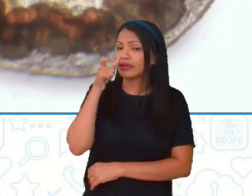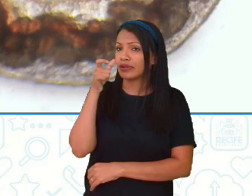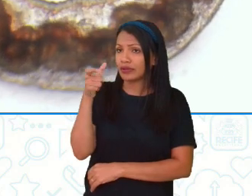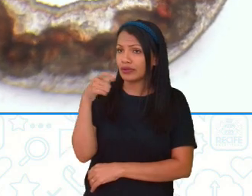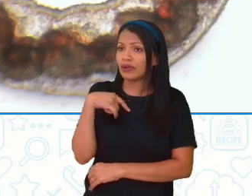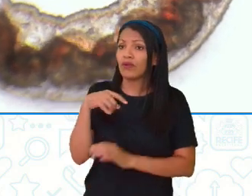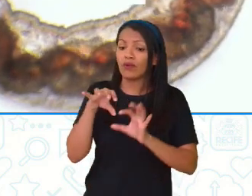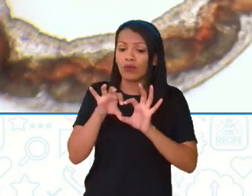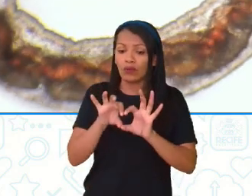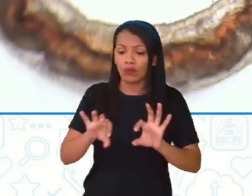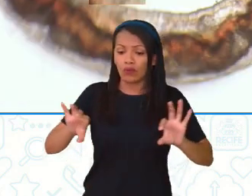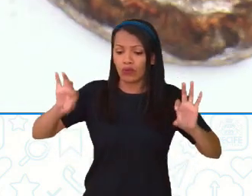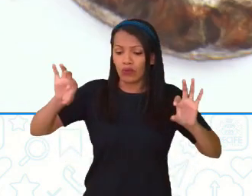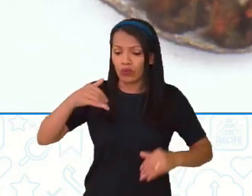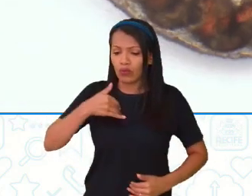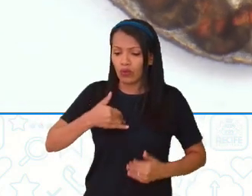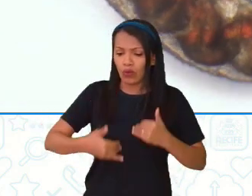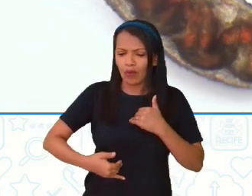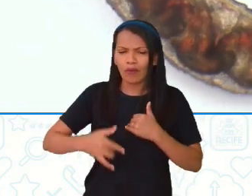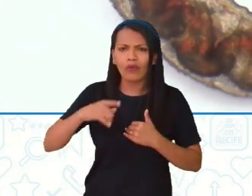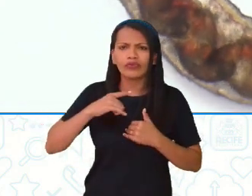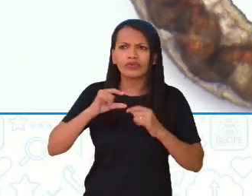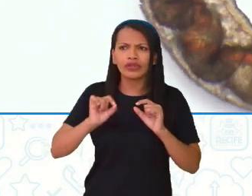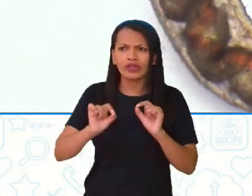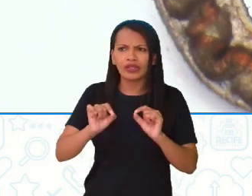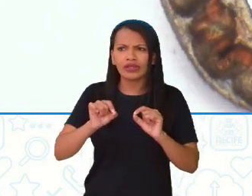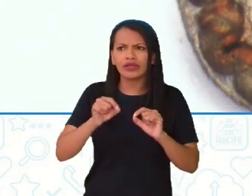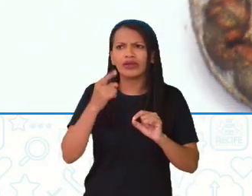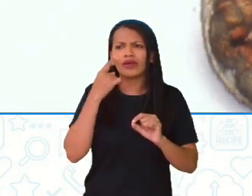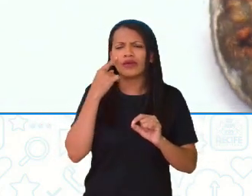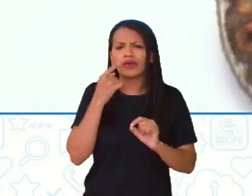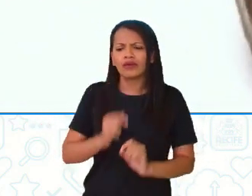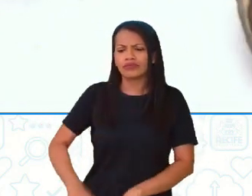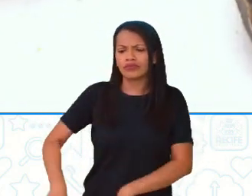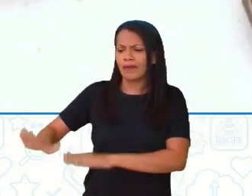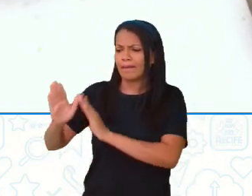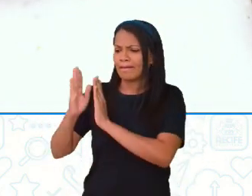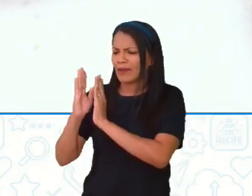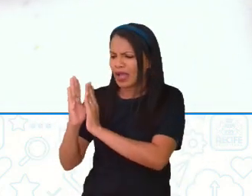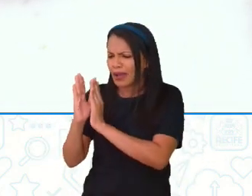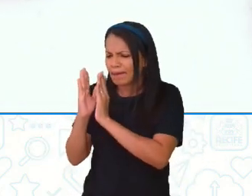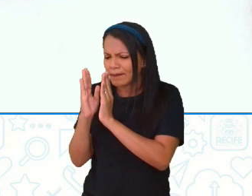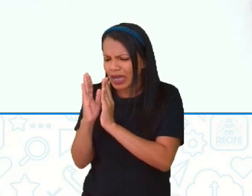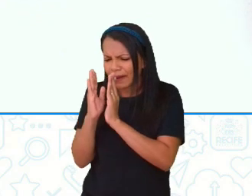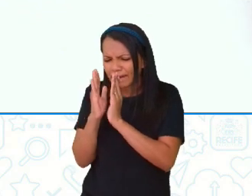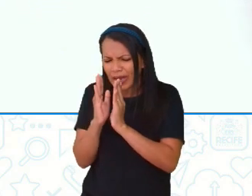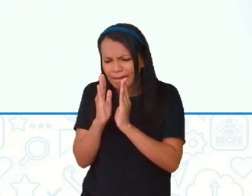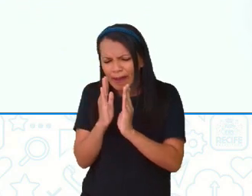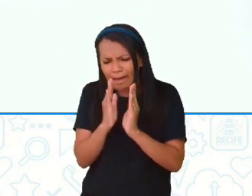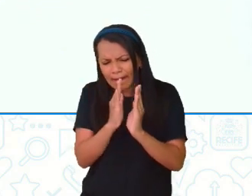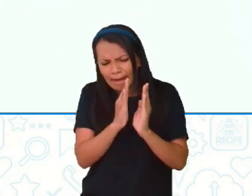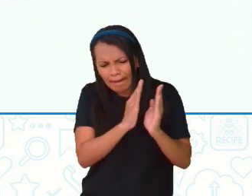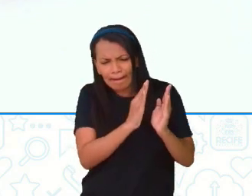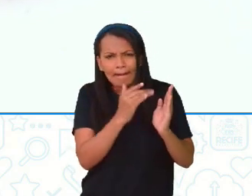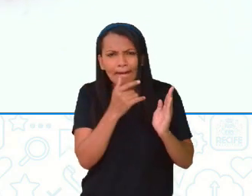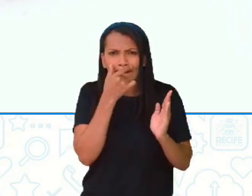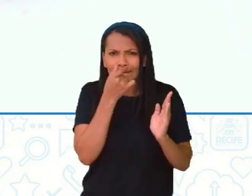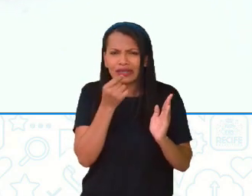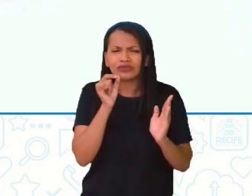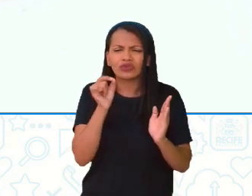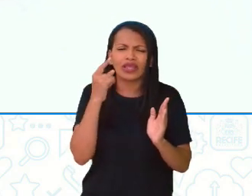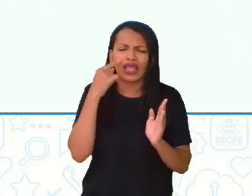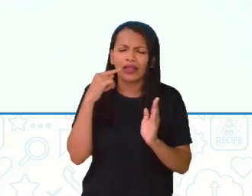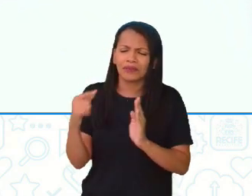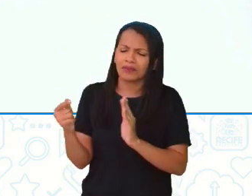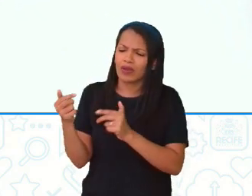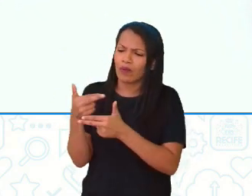tem como característica marcante formado por vários segmentos que lembram vários anéis unidos entre si. Observa aqui a